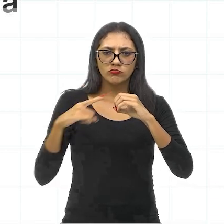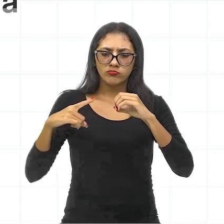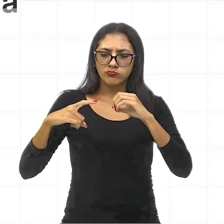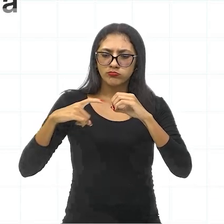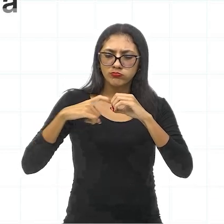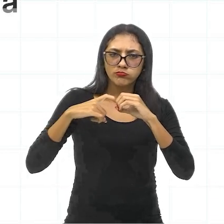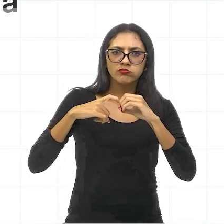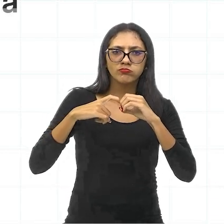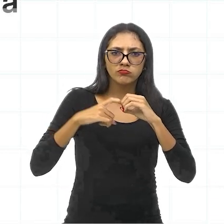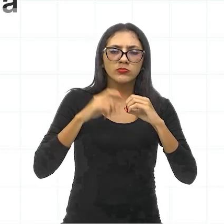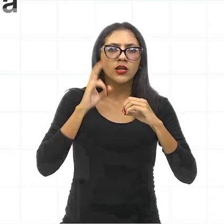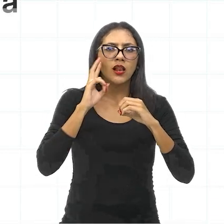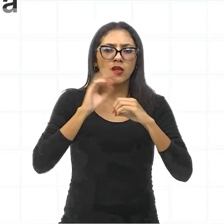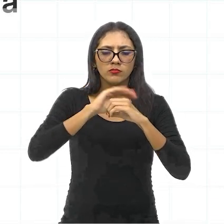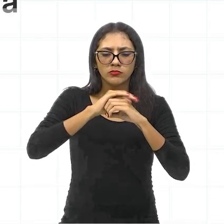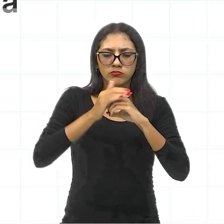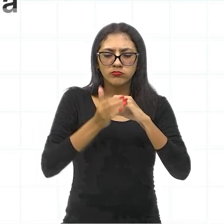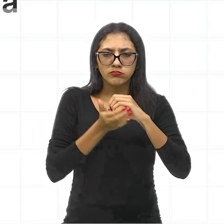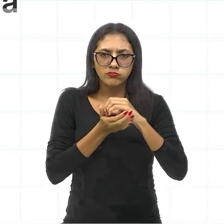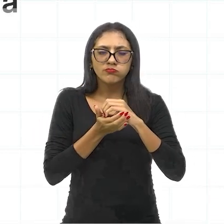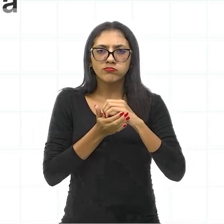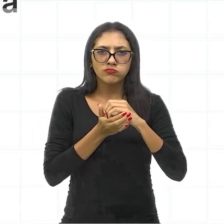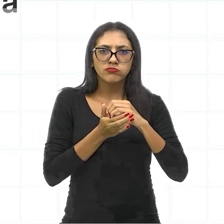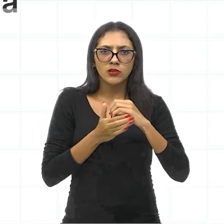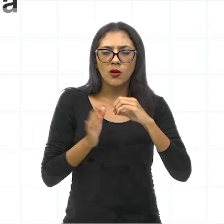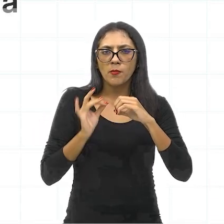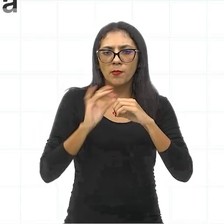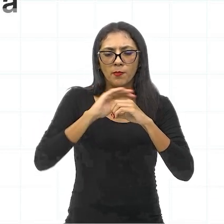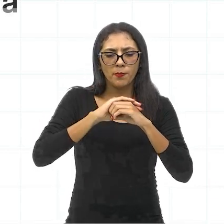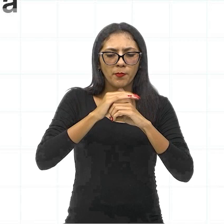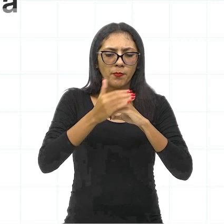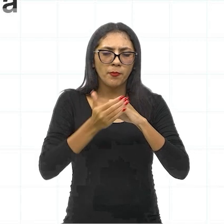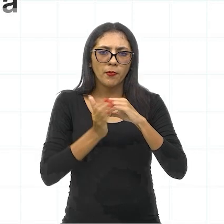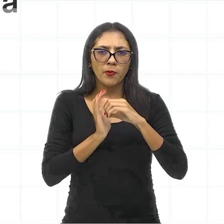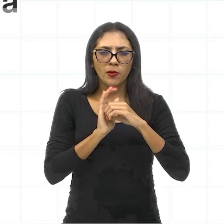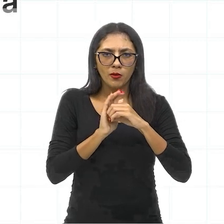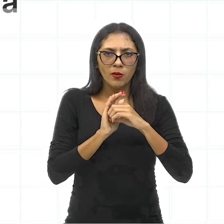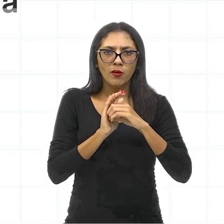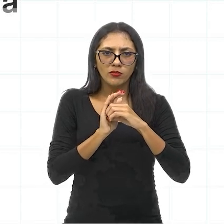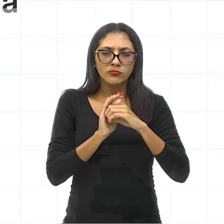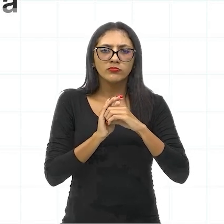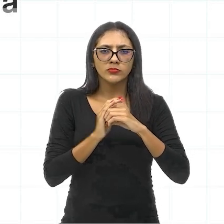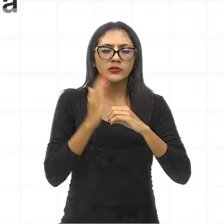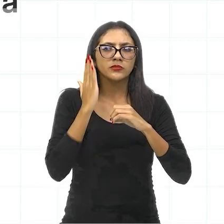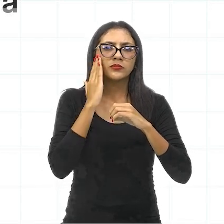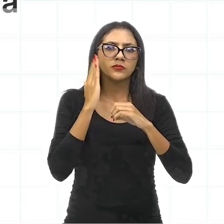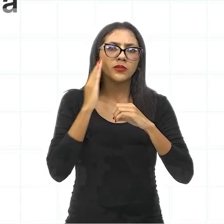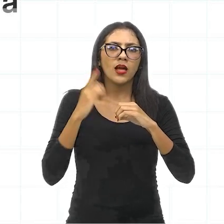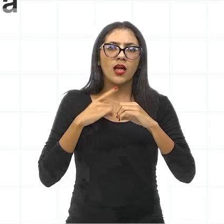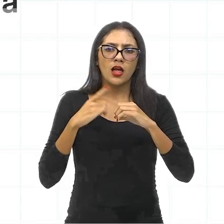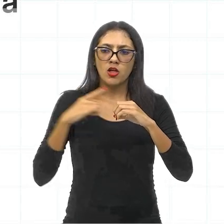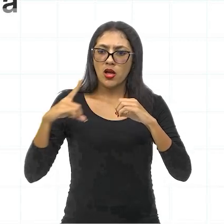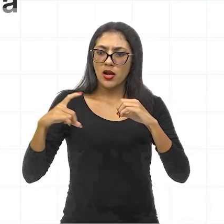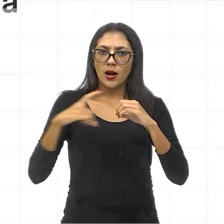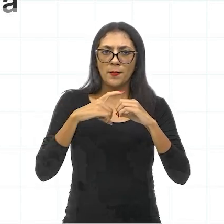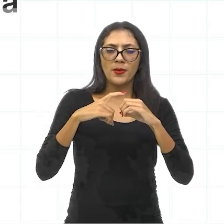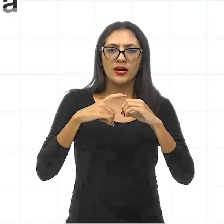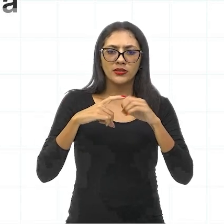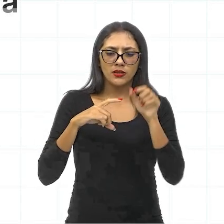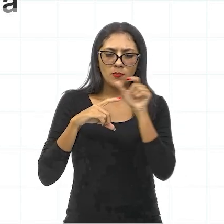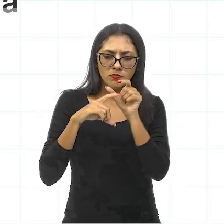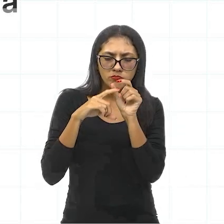espermatozoides. Se vocês lembram, o acrossomo é aquela parte posterior ali, aquela região da cabeça do espermatozoide. E aí eles